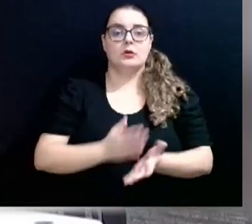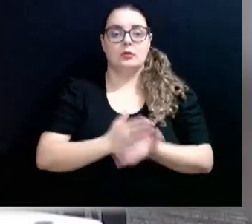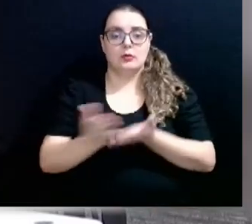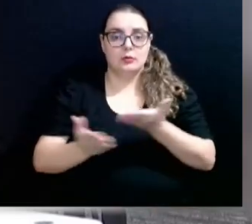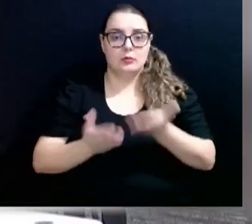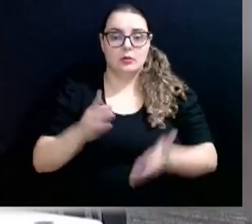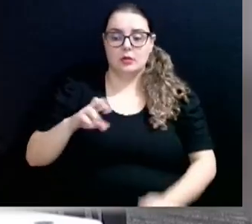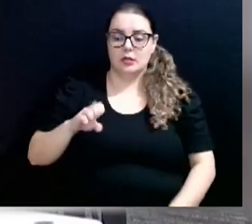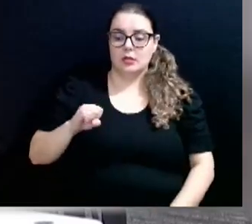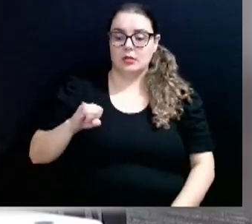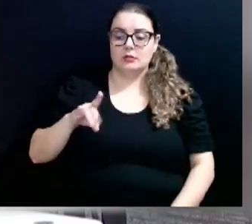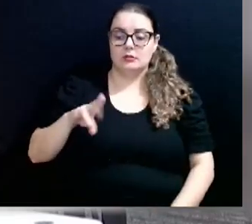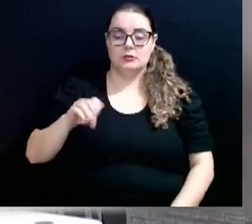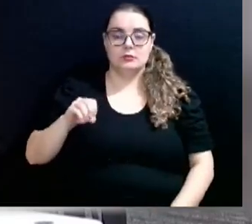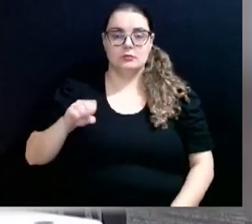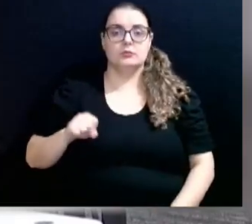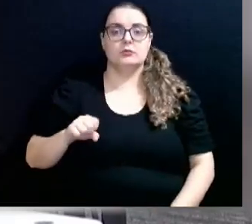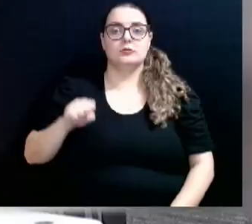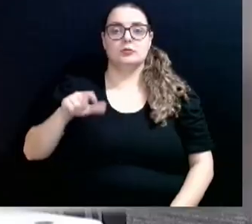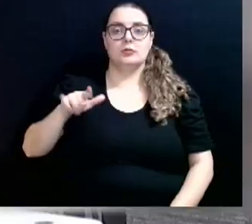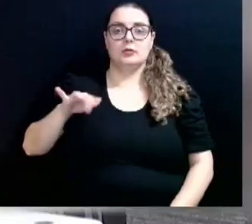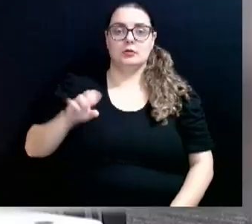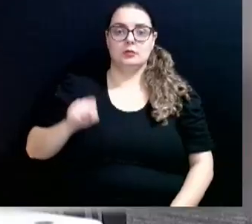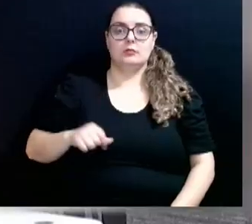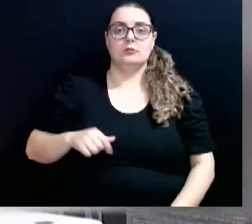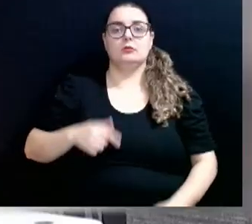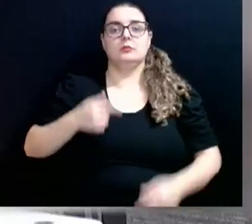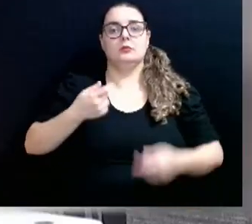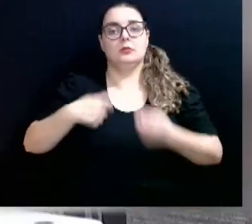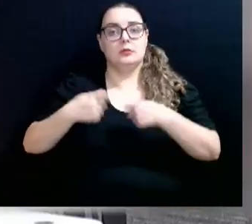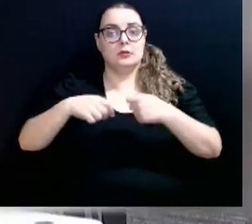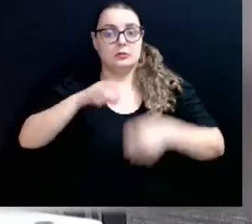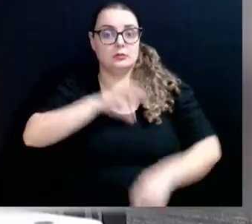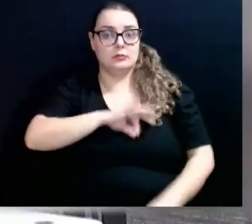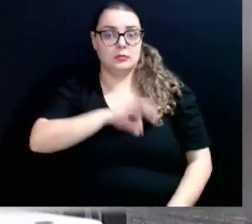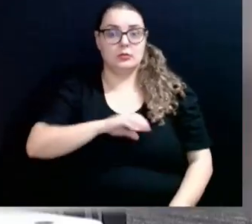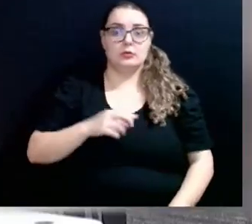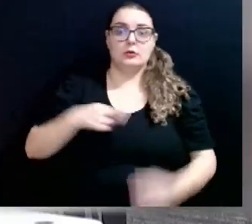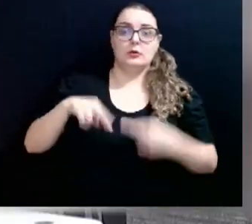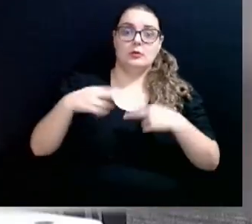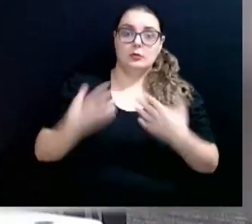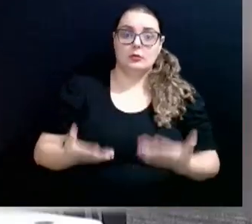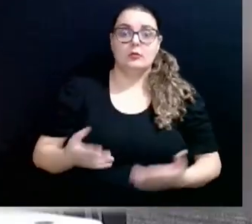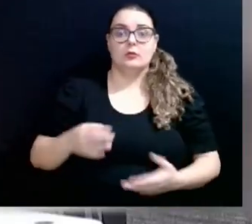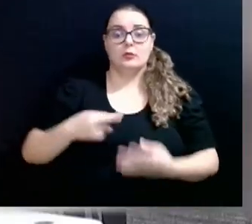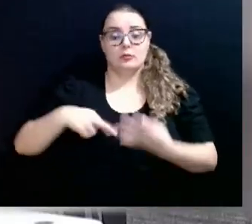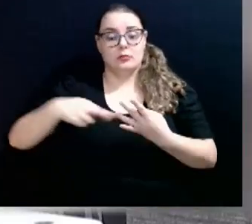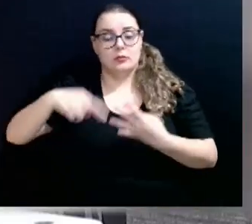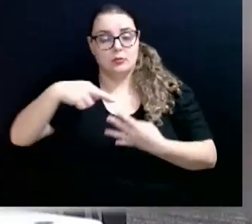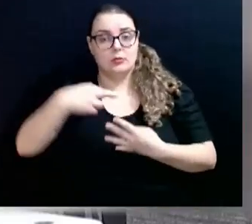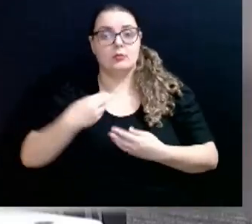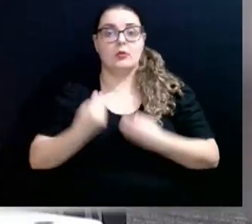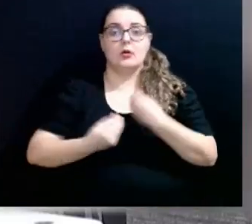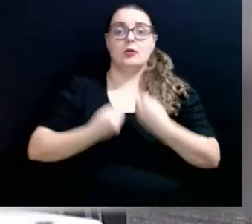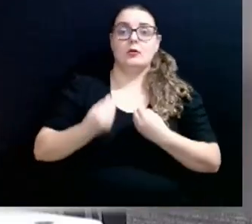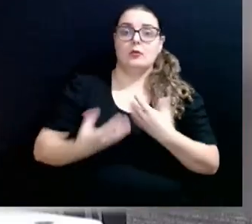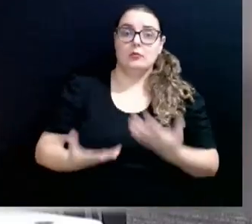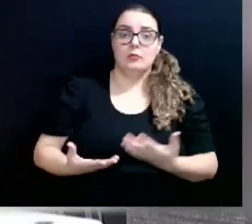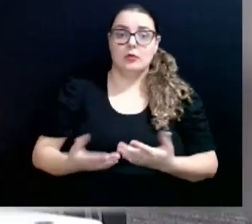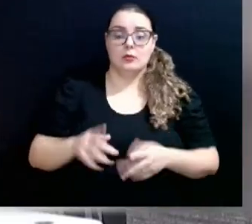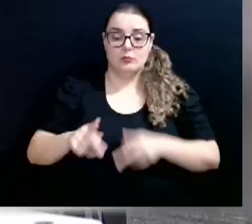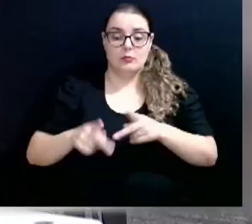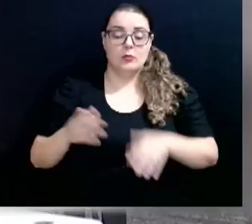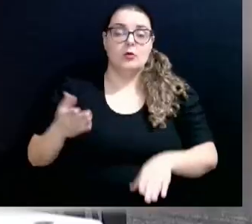vai para a questão do trabalho, para a geração de trabalho e renda, a gente vai para a questão sobre os ecopontos, como é que a população pode ter acesso a